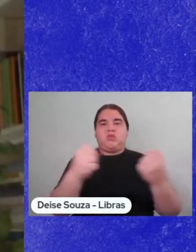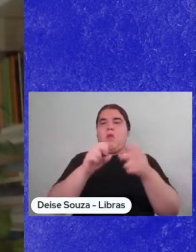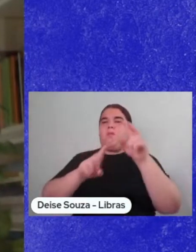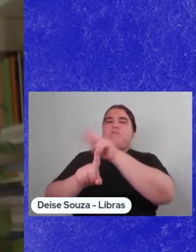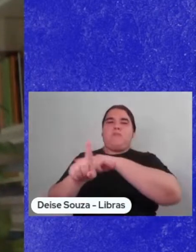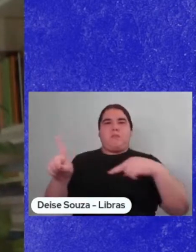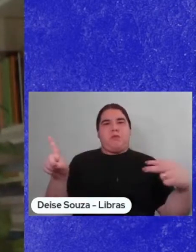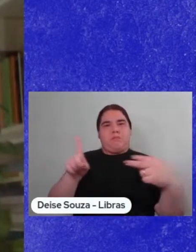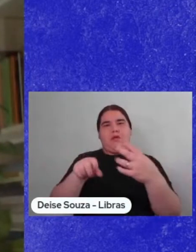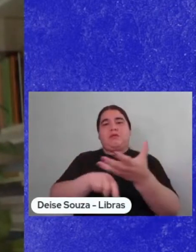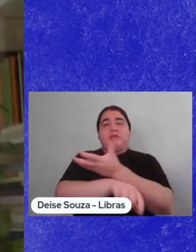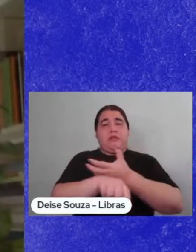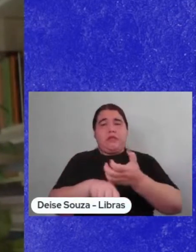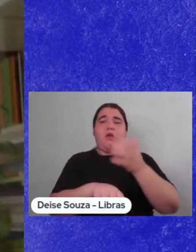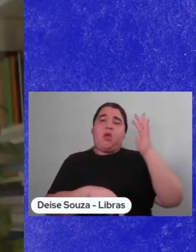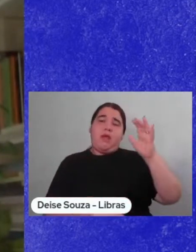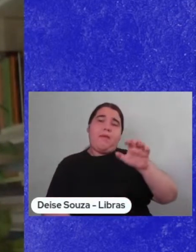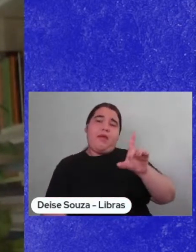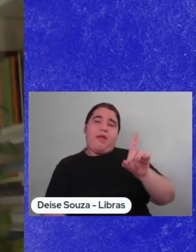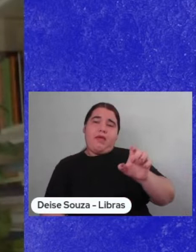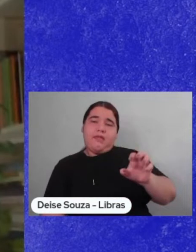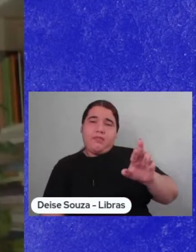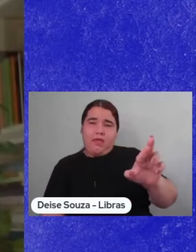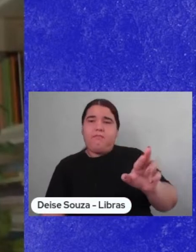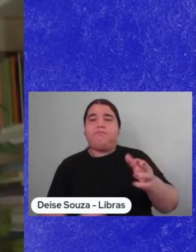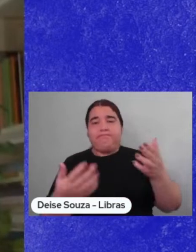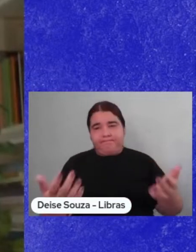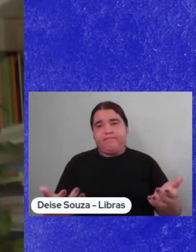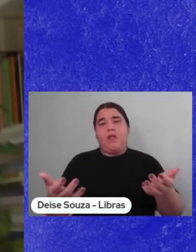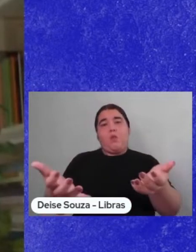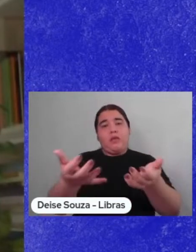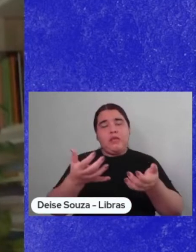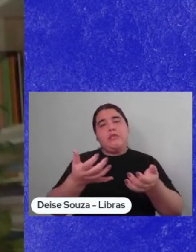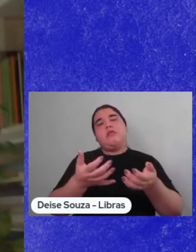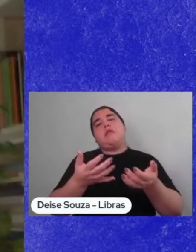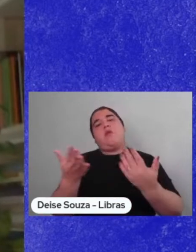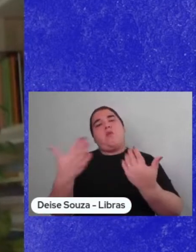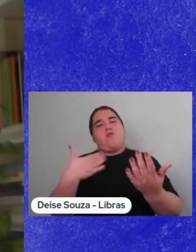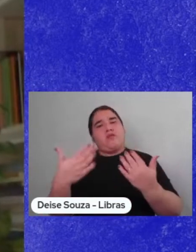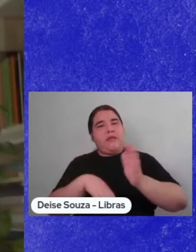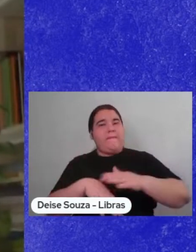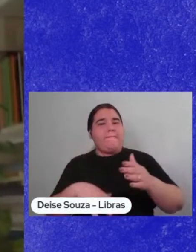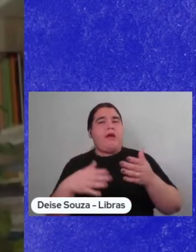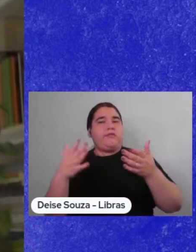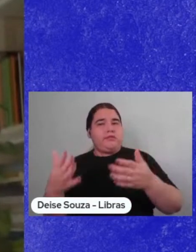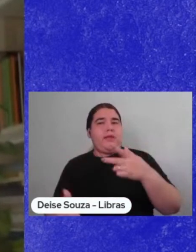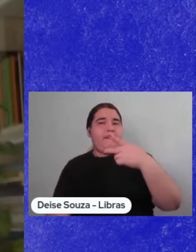também a presença desses símbolos. Então eu queria que falar mais um pouquinho com a Pali